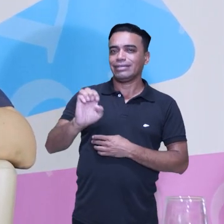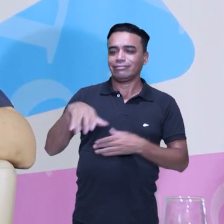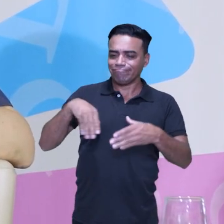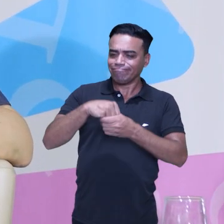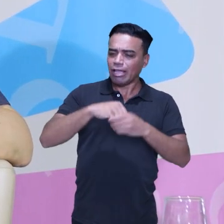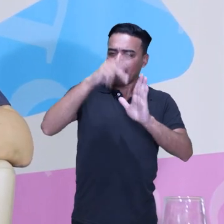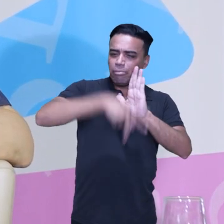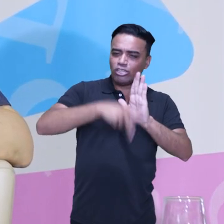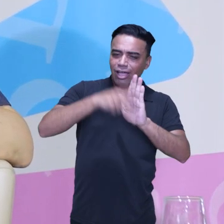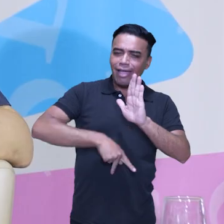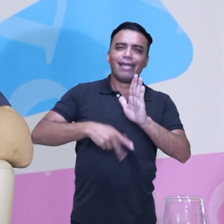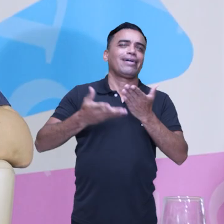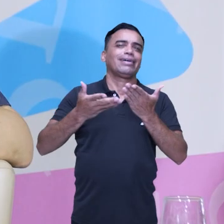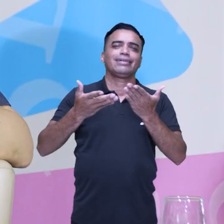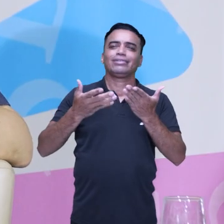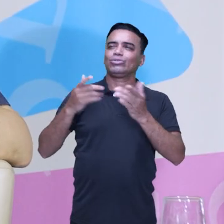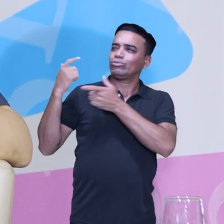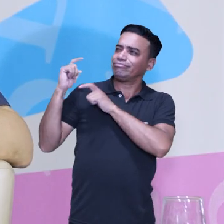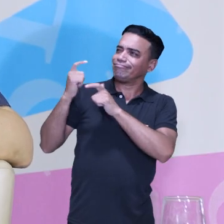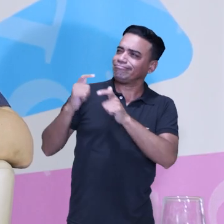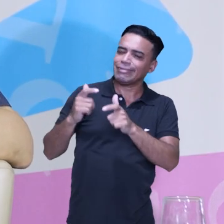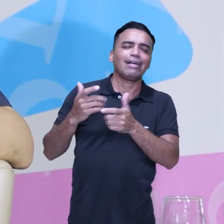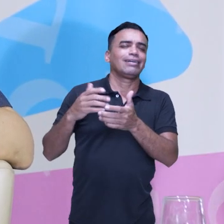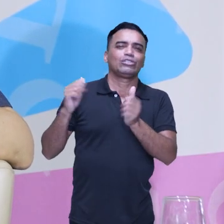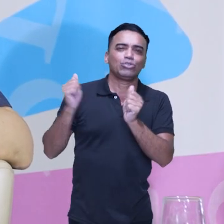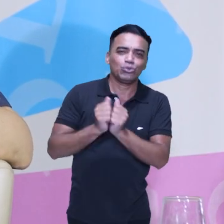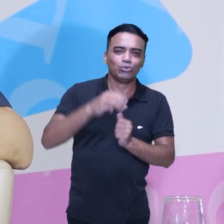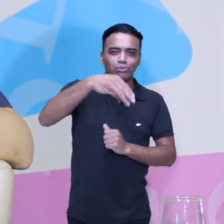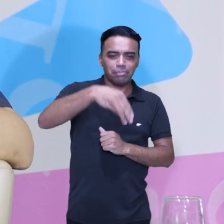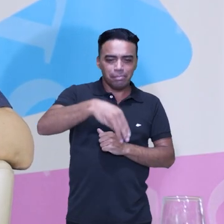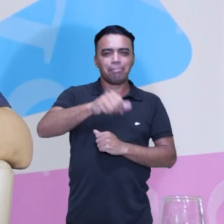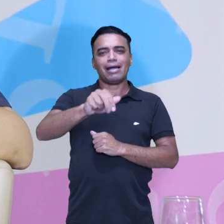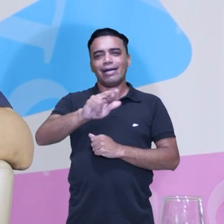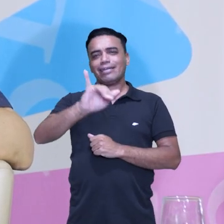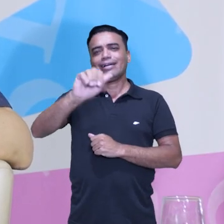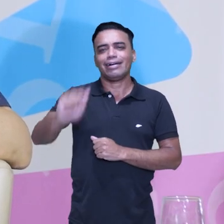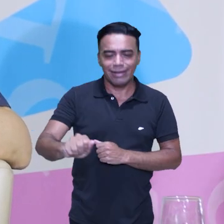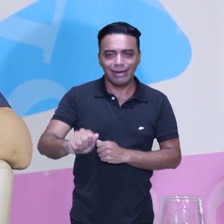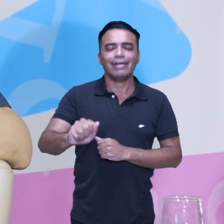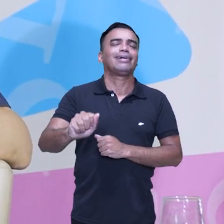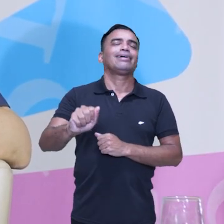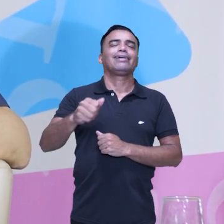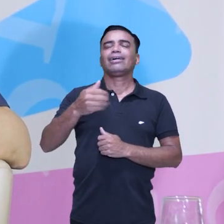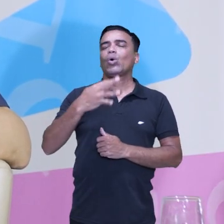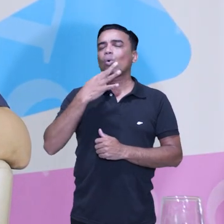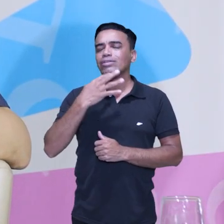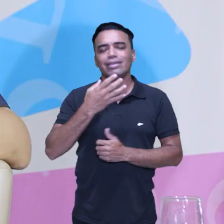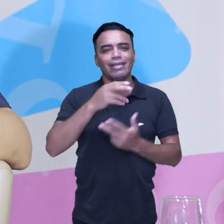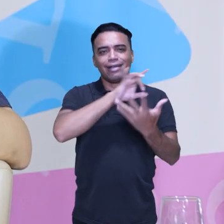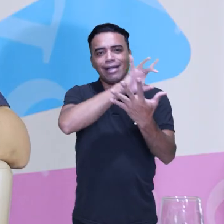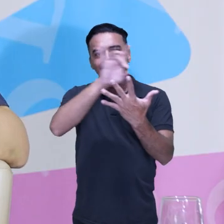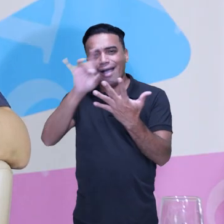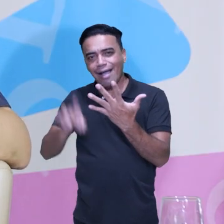que, como legado da doutora Mariana, é tão importante. E foi gratificante conhecer um pouco melhor de cada um dos